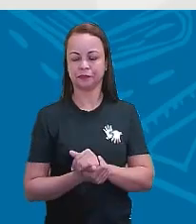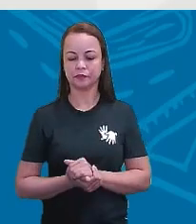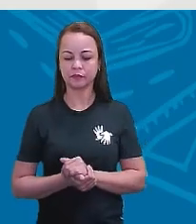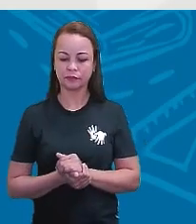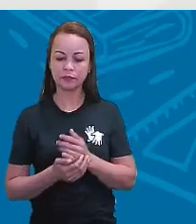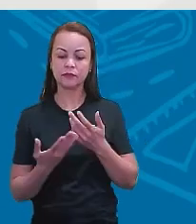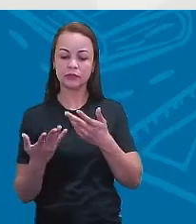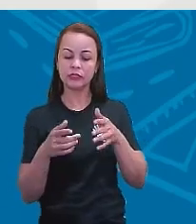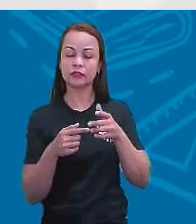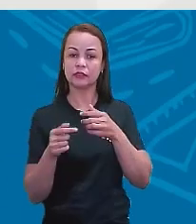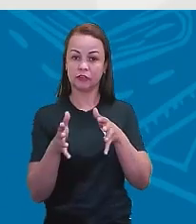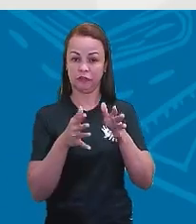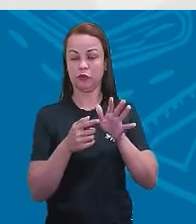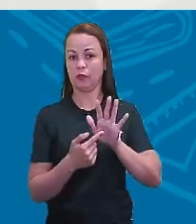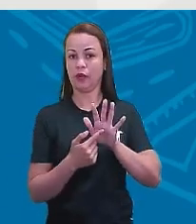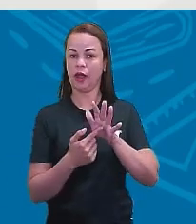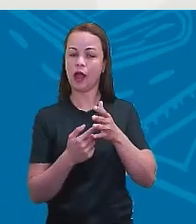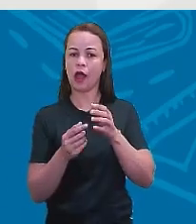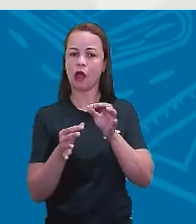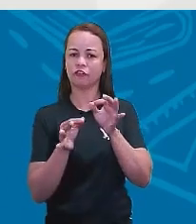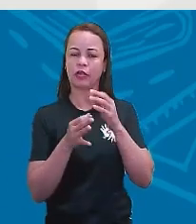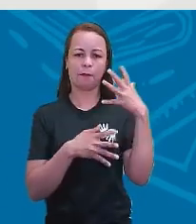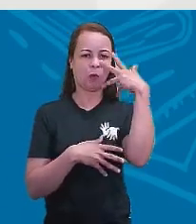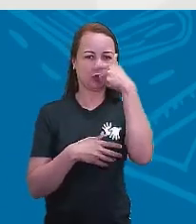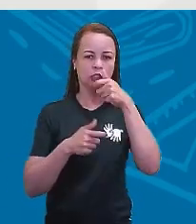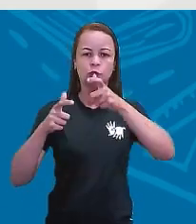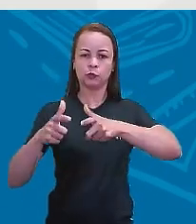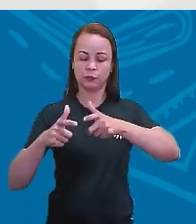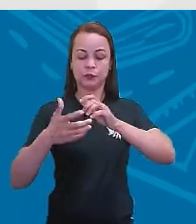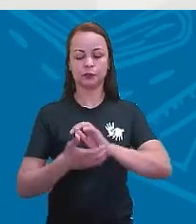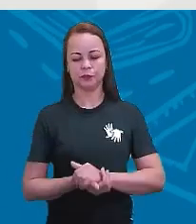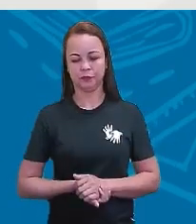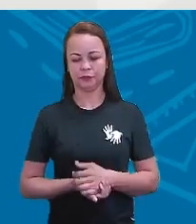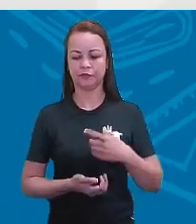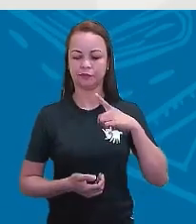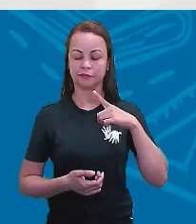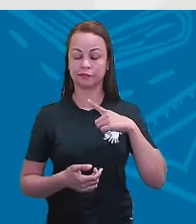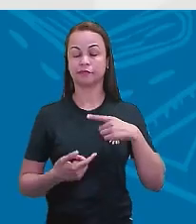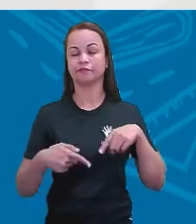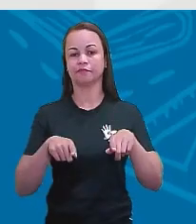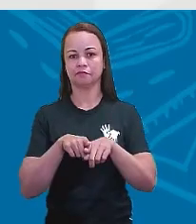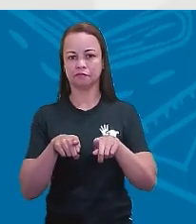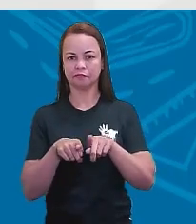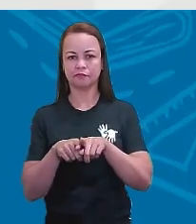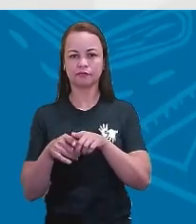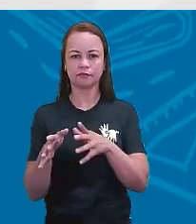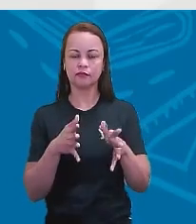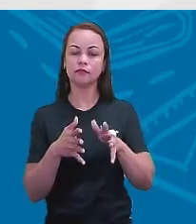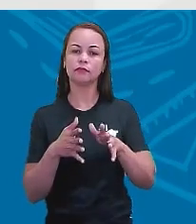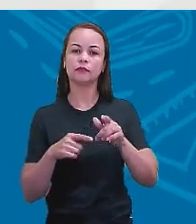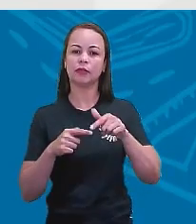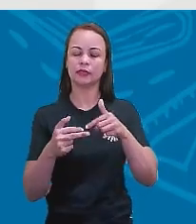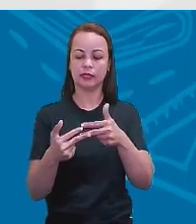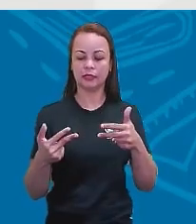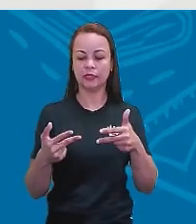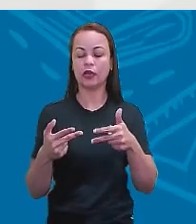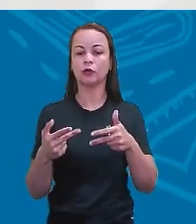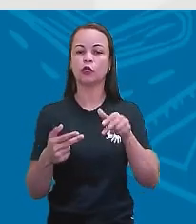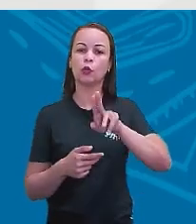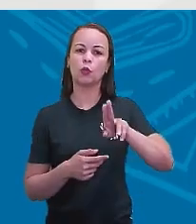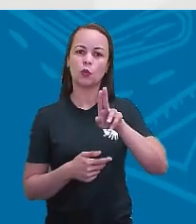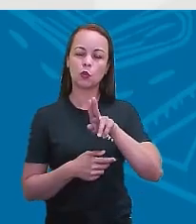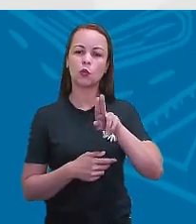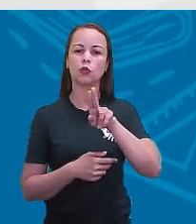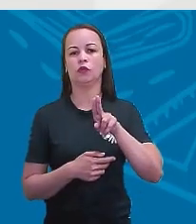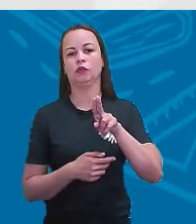para decorar um ambiente. E também nós temos um material que a gente utiliza bastante em sala de aula, que são os lápis de